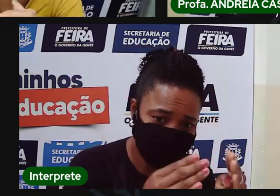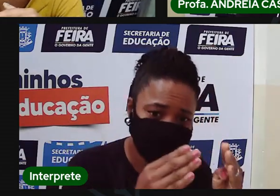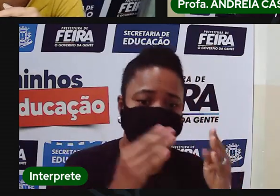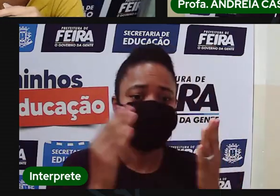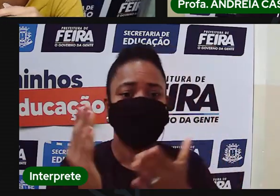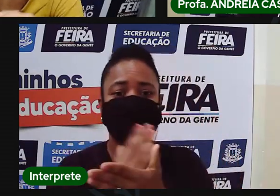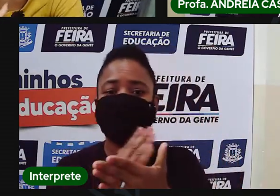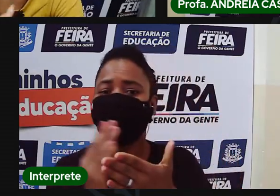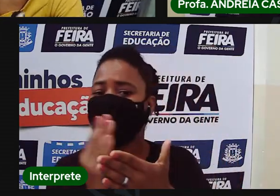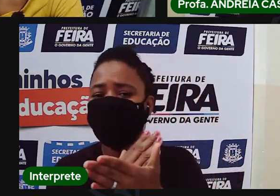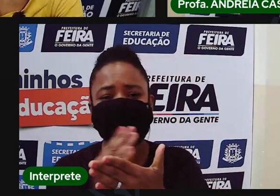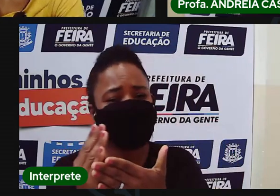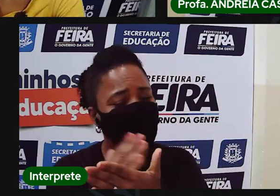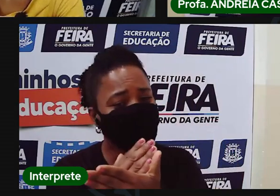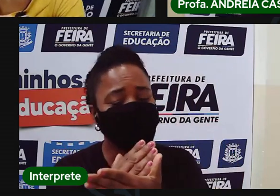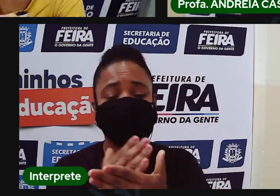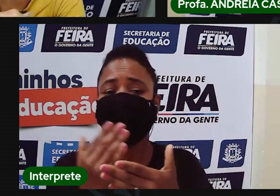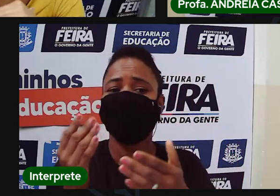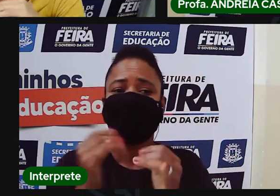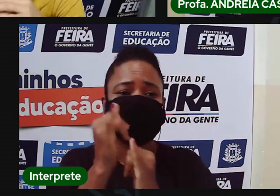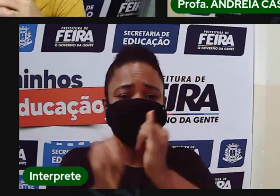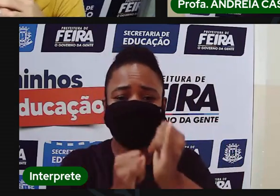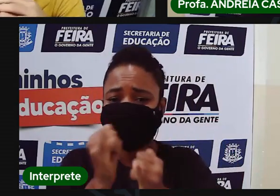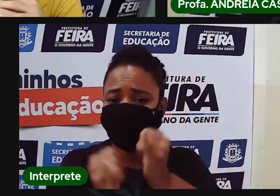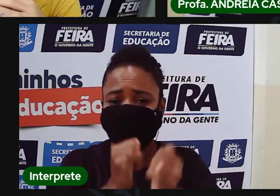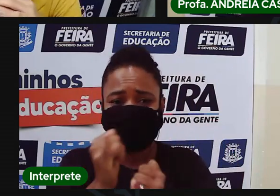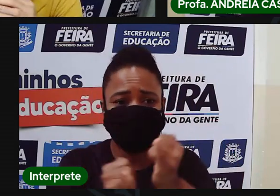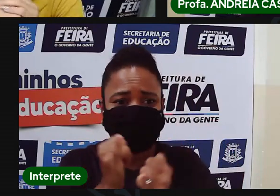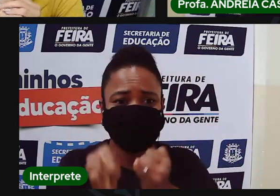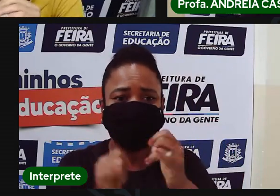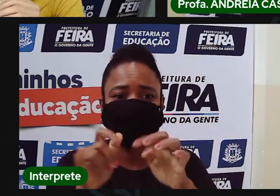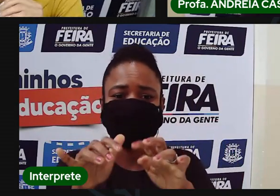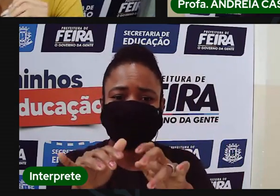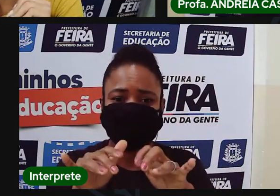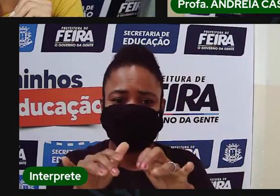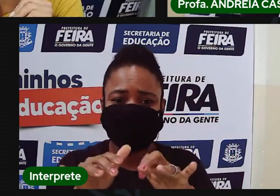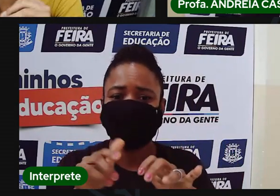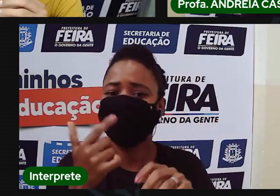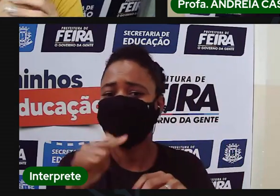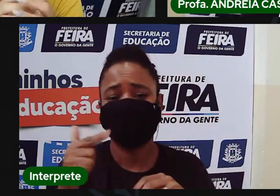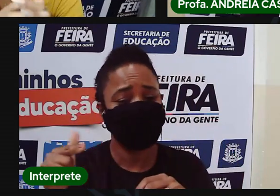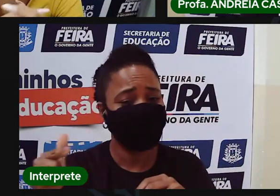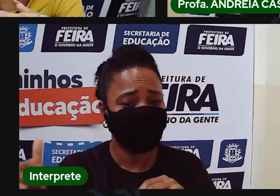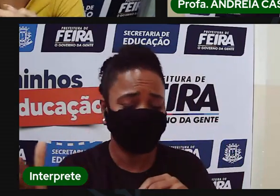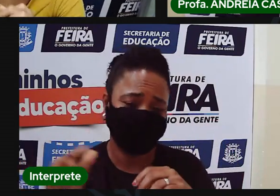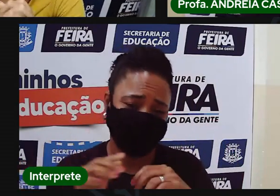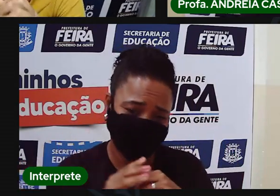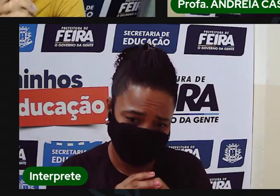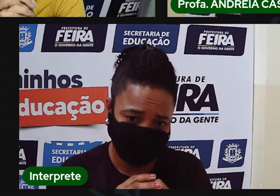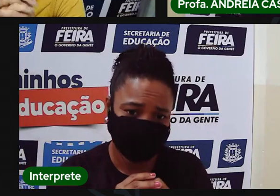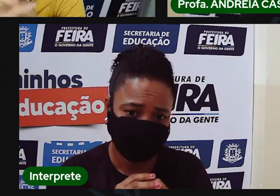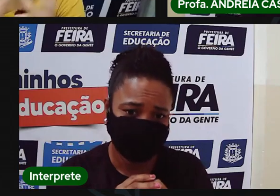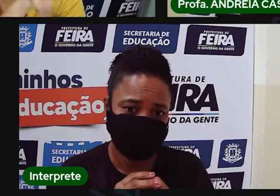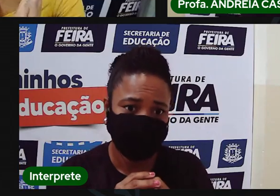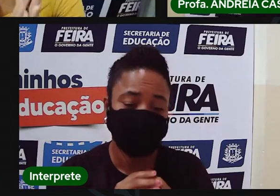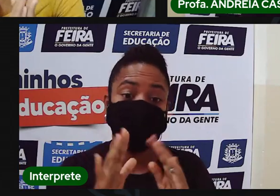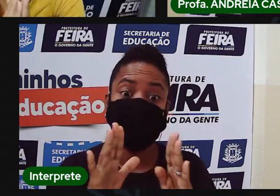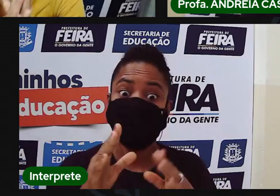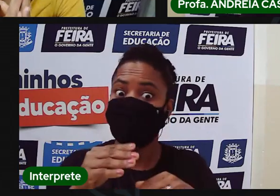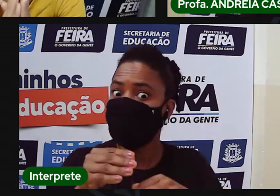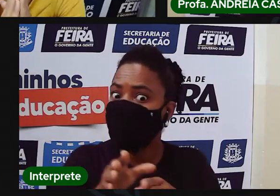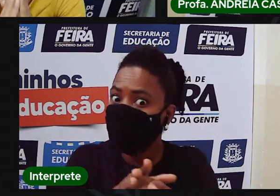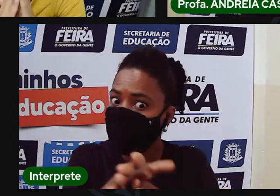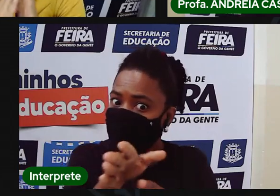à internet. Mas, enfim, um conselho também que eu uso para a vida. Não deixe